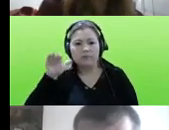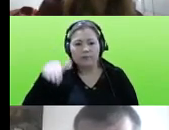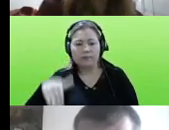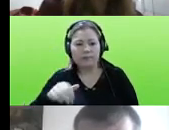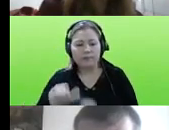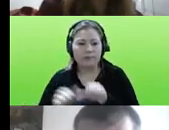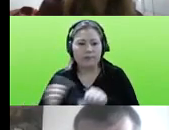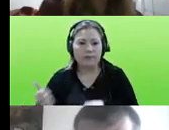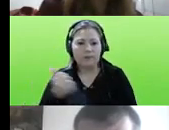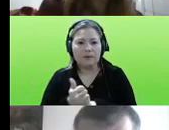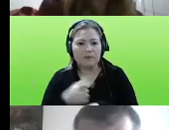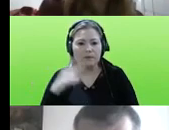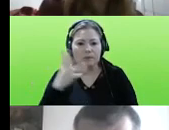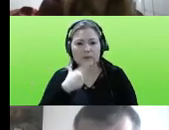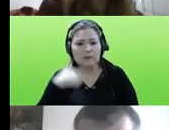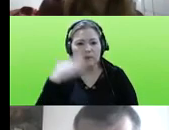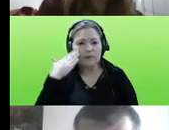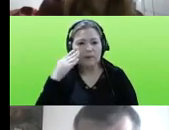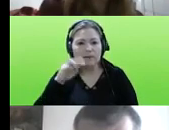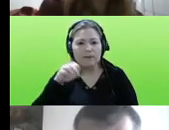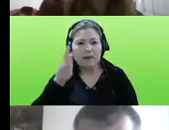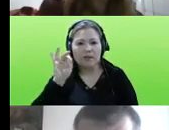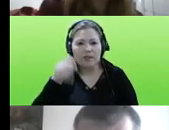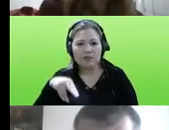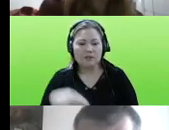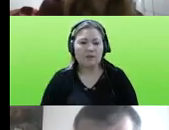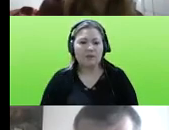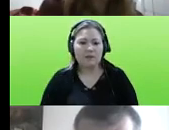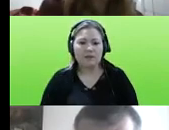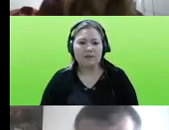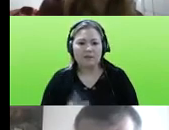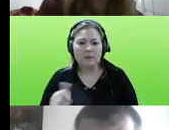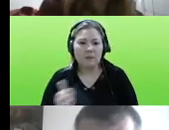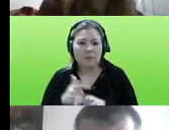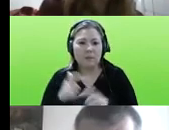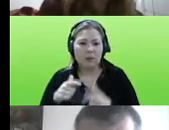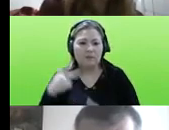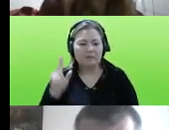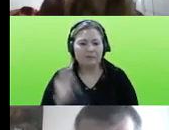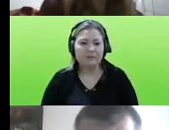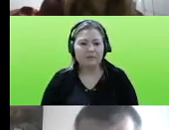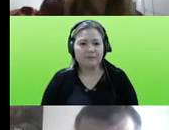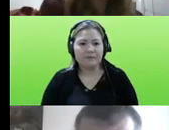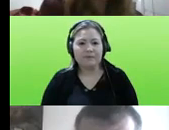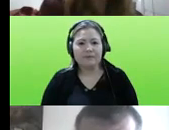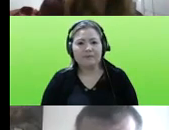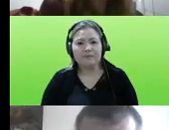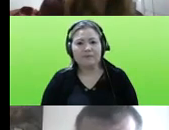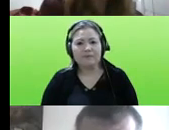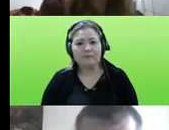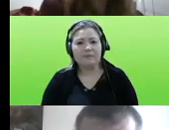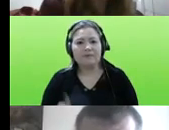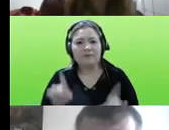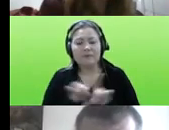como alguns de nós sabemos, o Martin Zahr ocupou esse lugar. Tá? E também